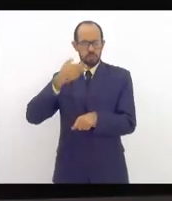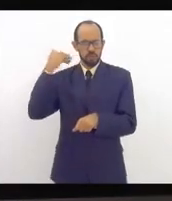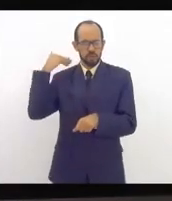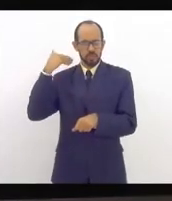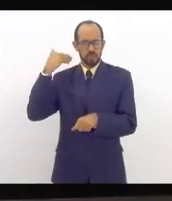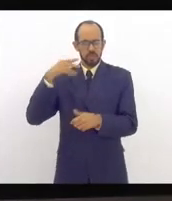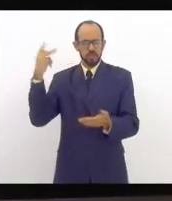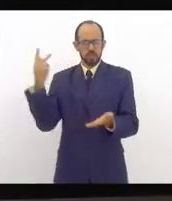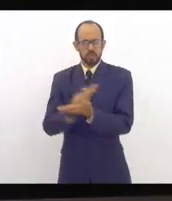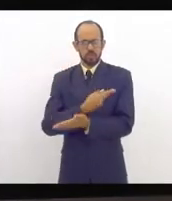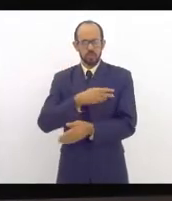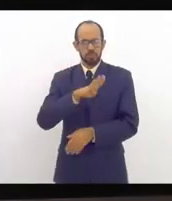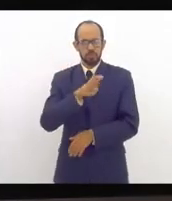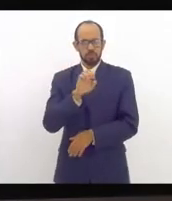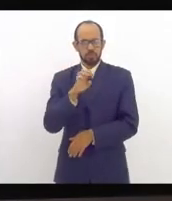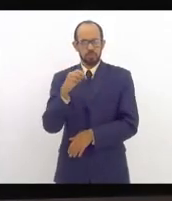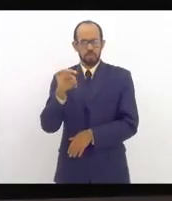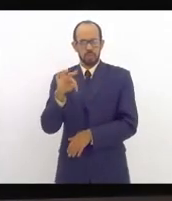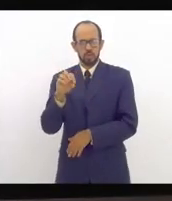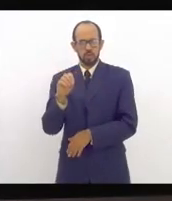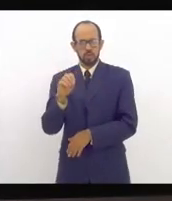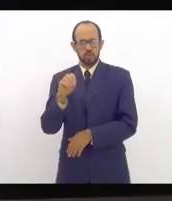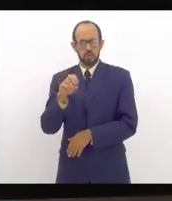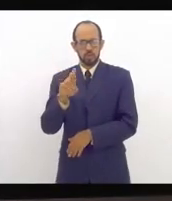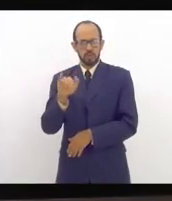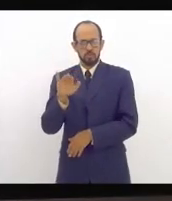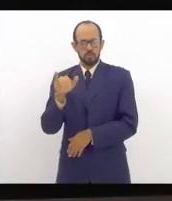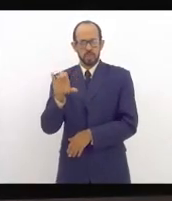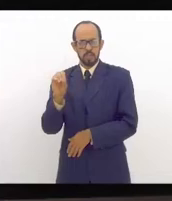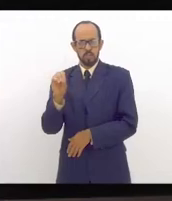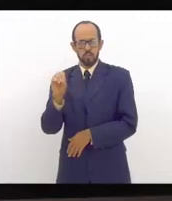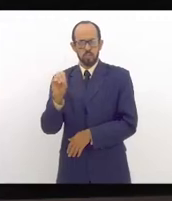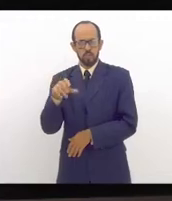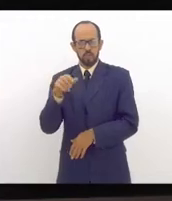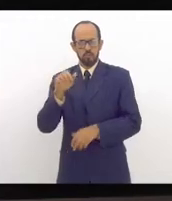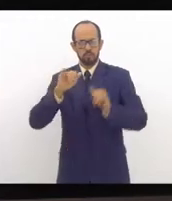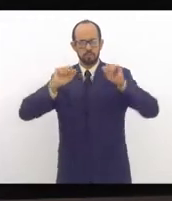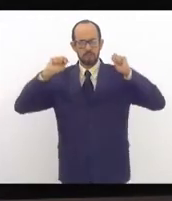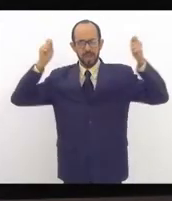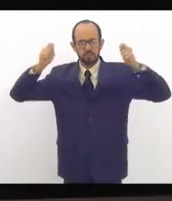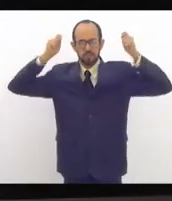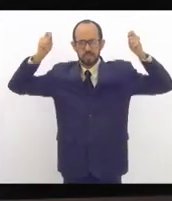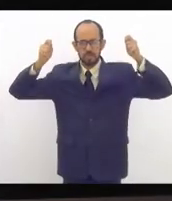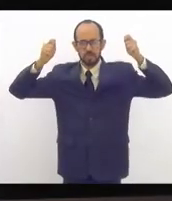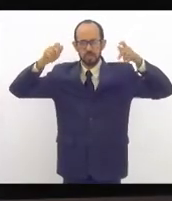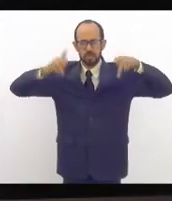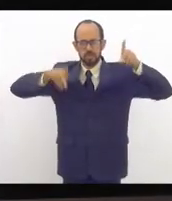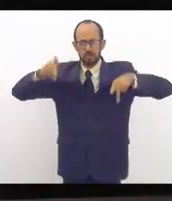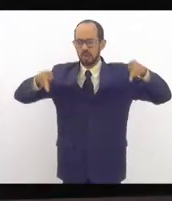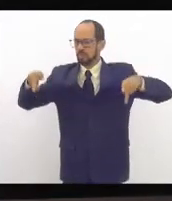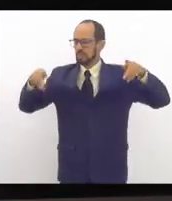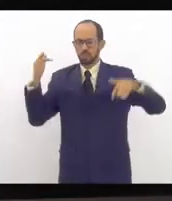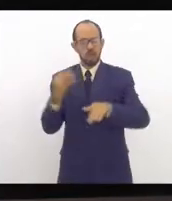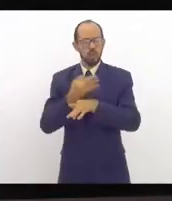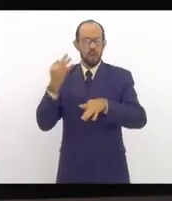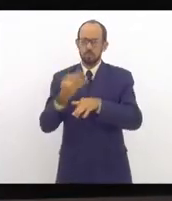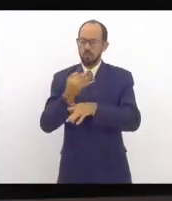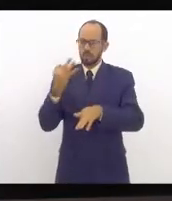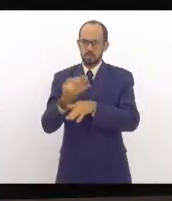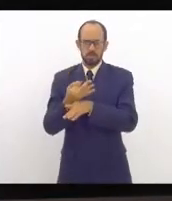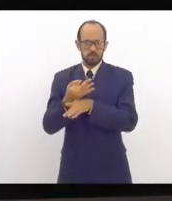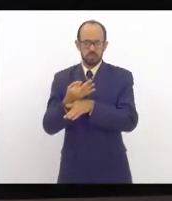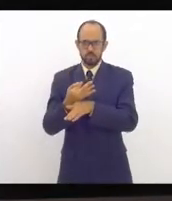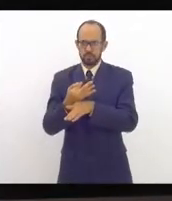dentro Ribeiro que teve até manifestação da própria população até porque a população já não aguenta mais Deputado valdec